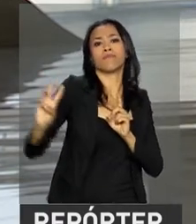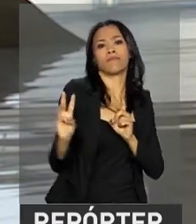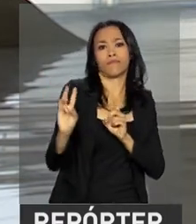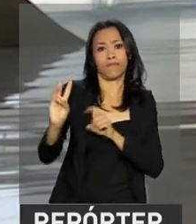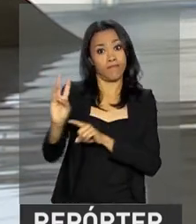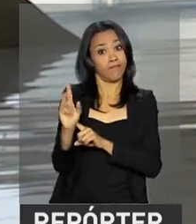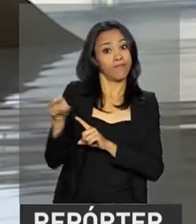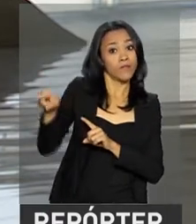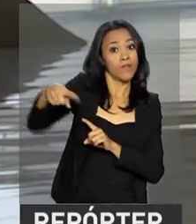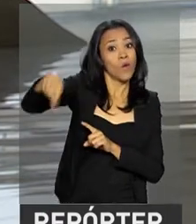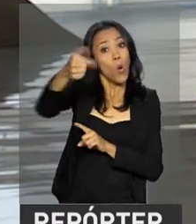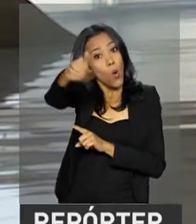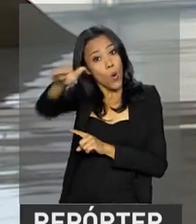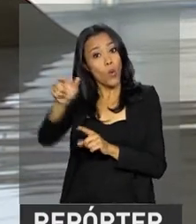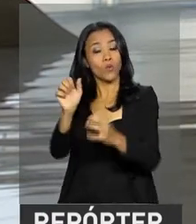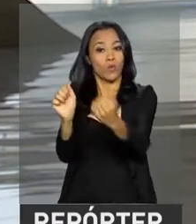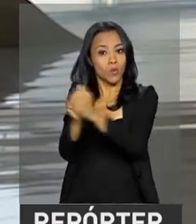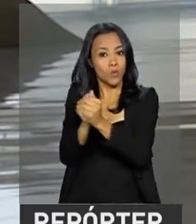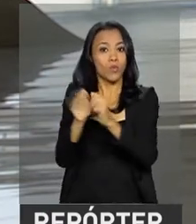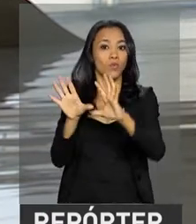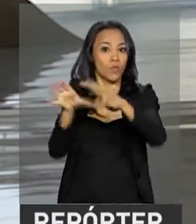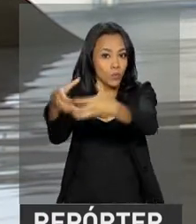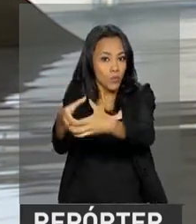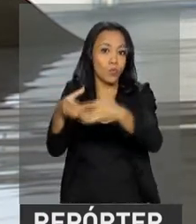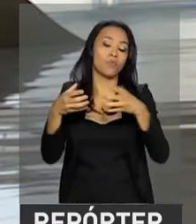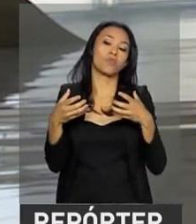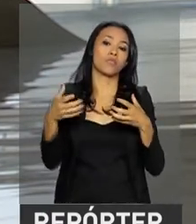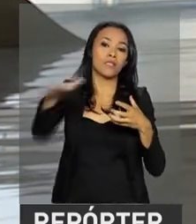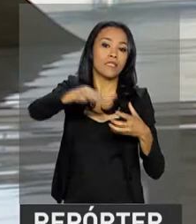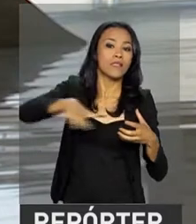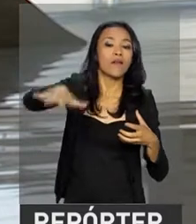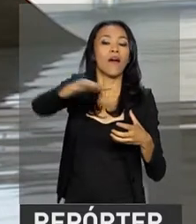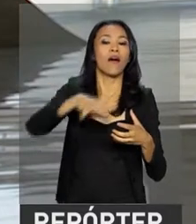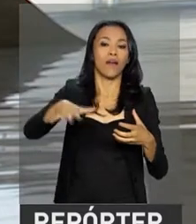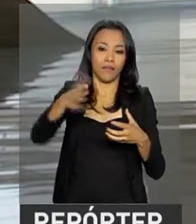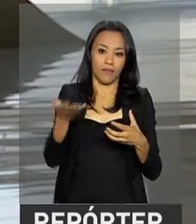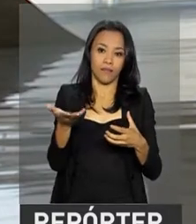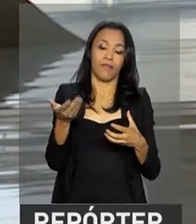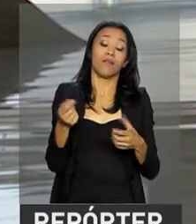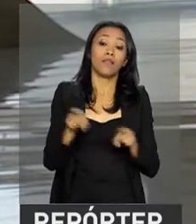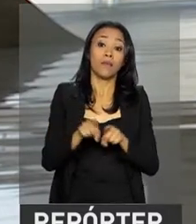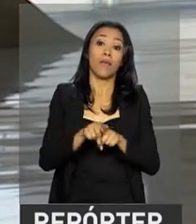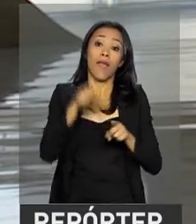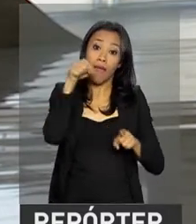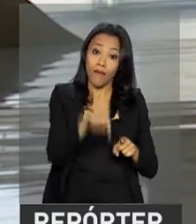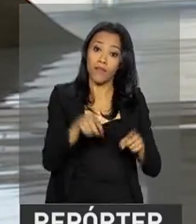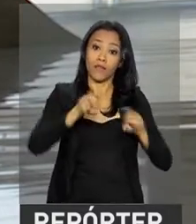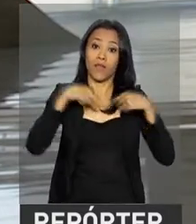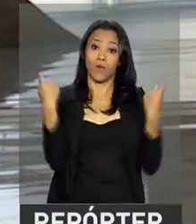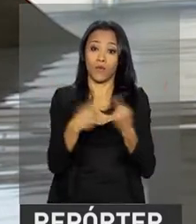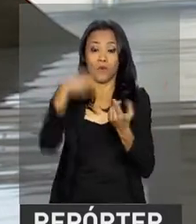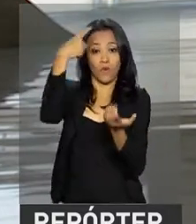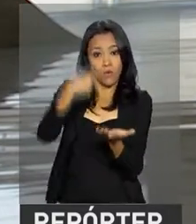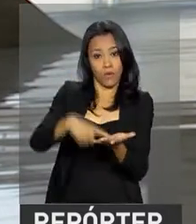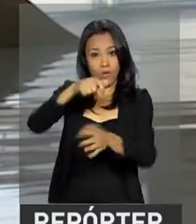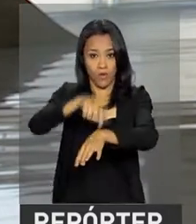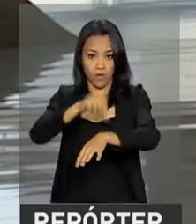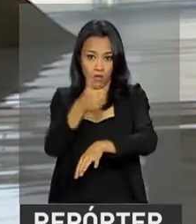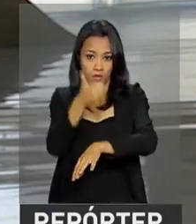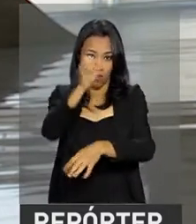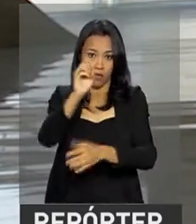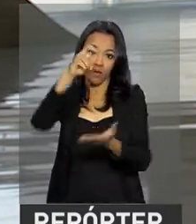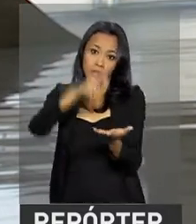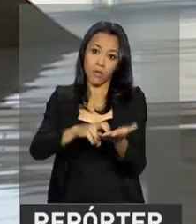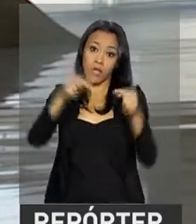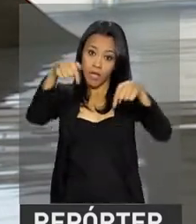nacional de entidades do comércio de serviços ao next essa reunião está prevista para as 10 horas da manhã aqui